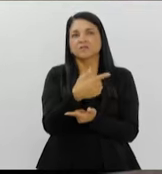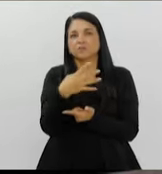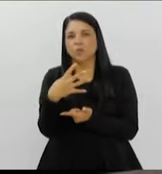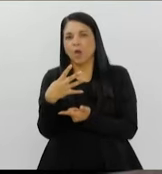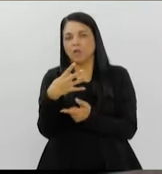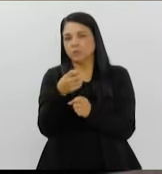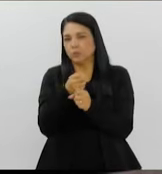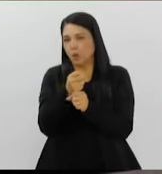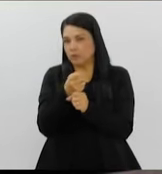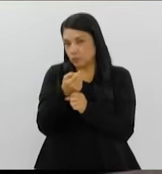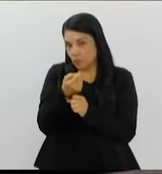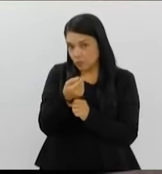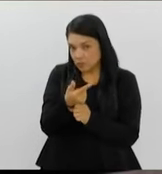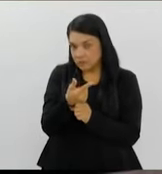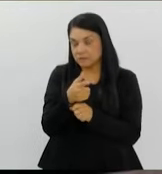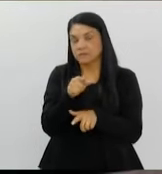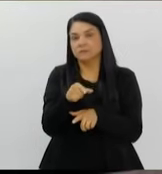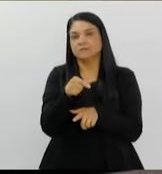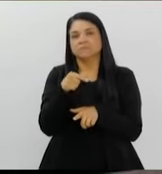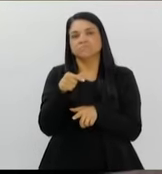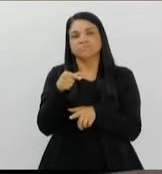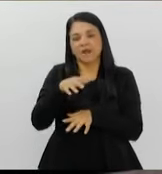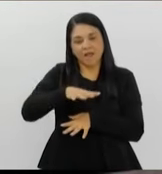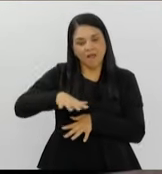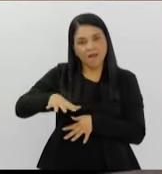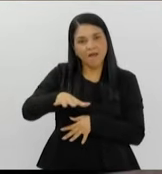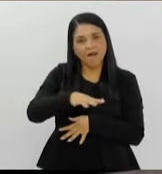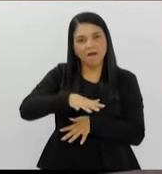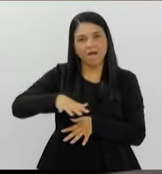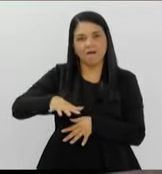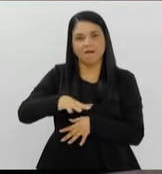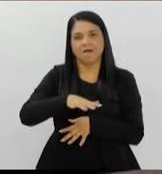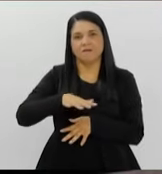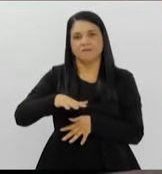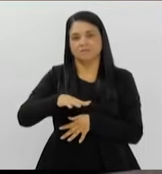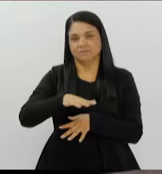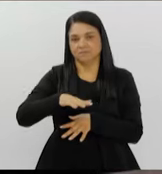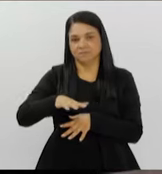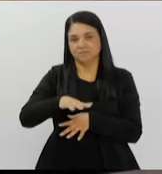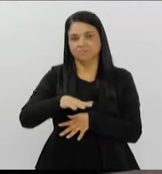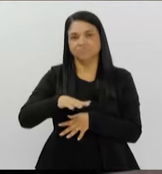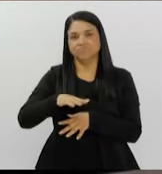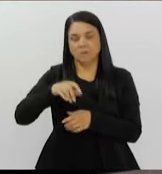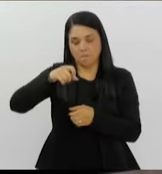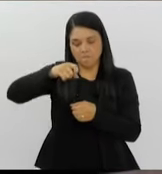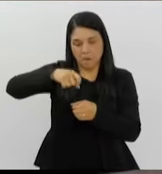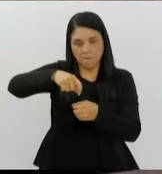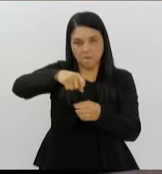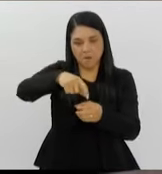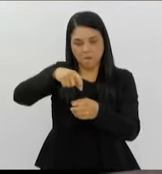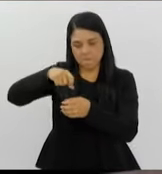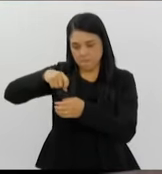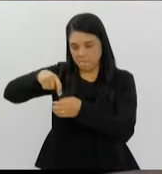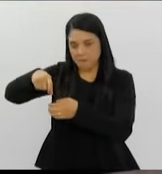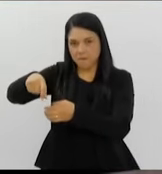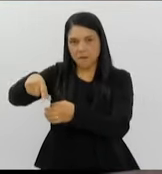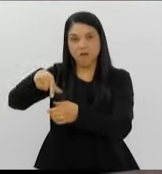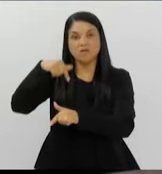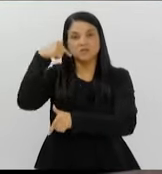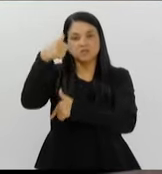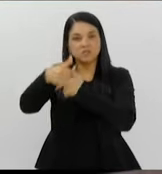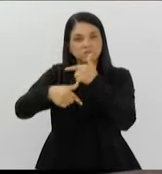quase 24 anos, ela foi uma área que veio sendo recuperada através do